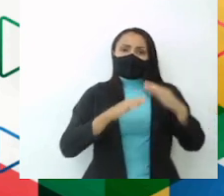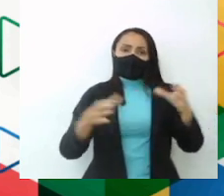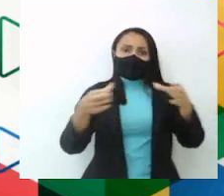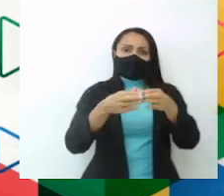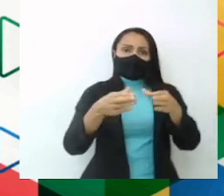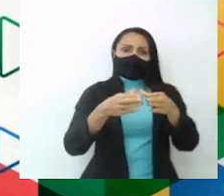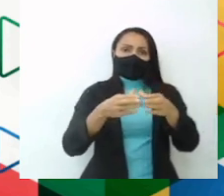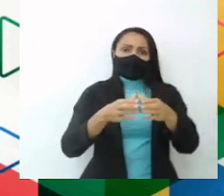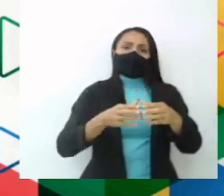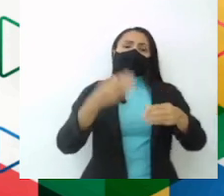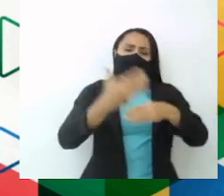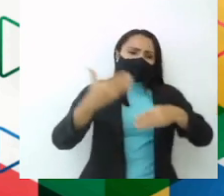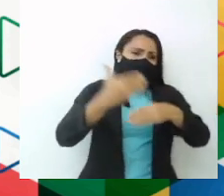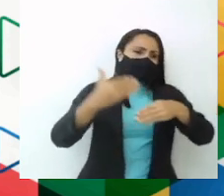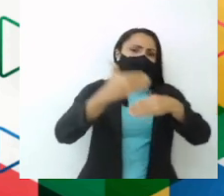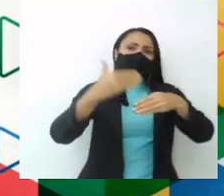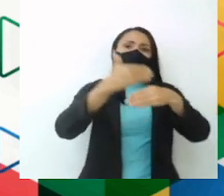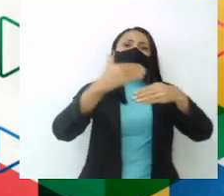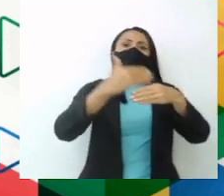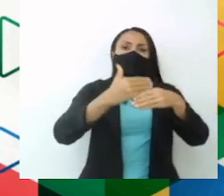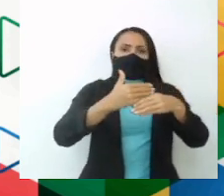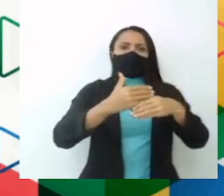obra. E isso a gente está